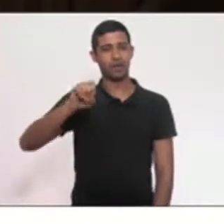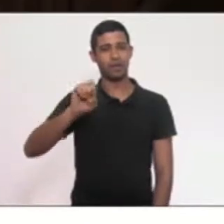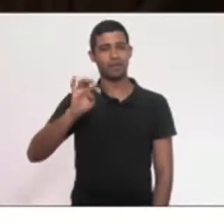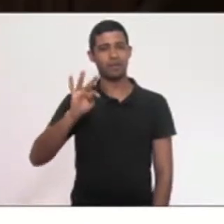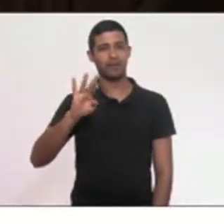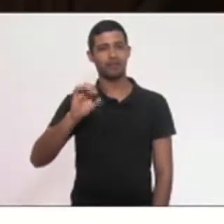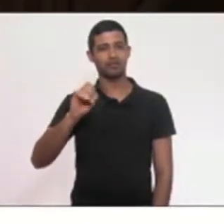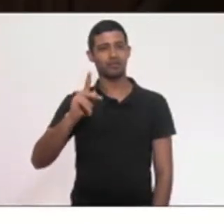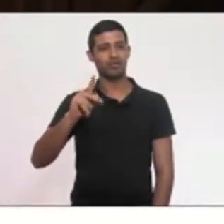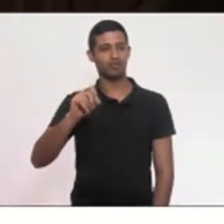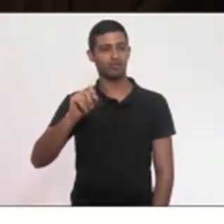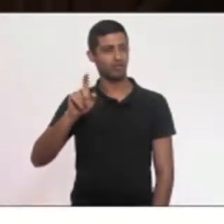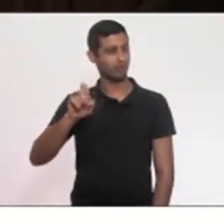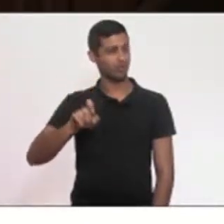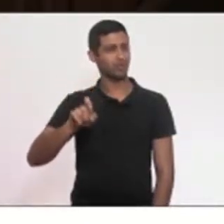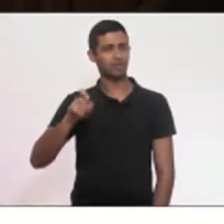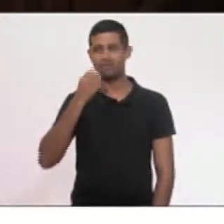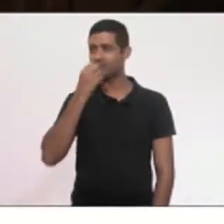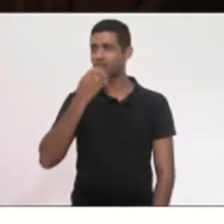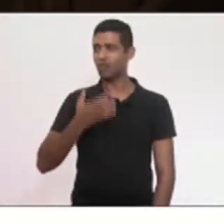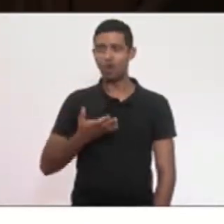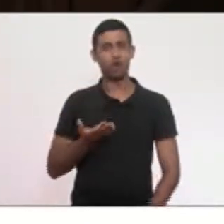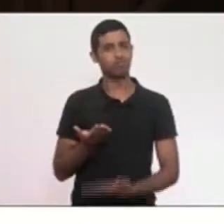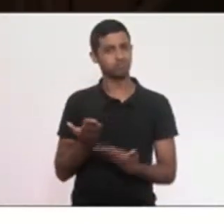muito positivo que, afinal de contas,